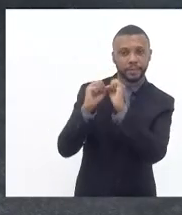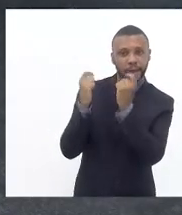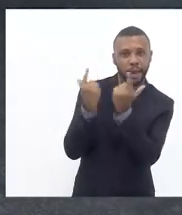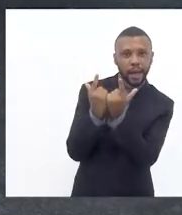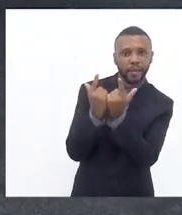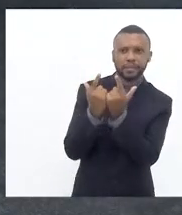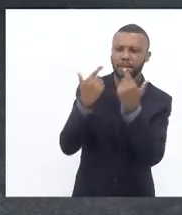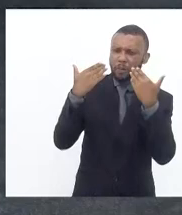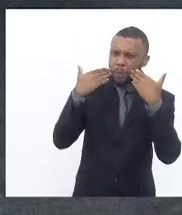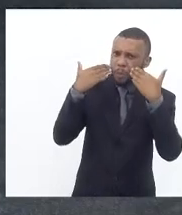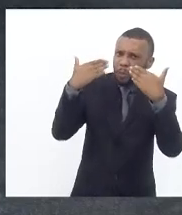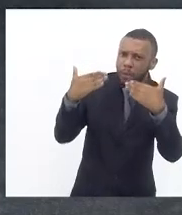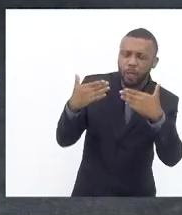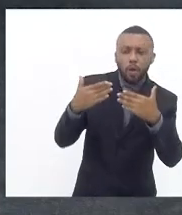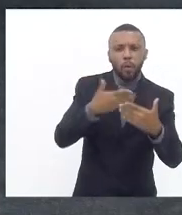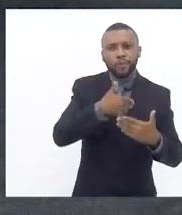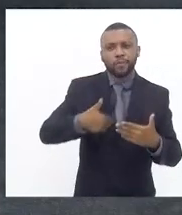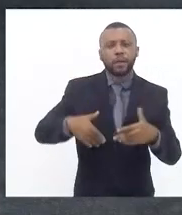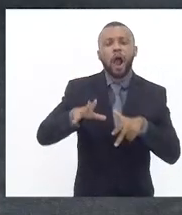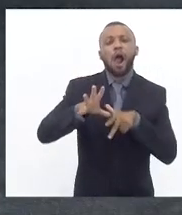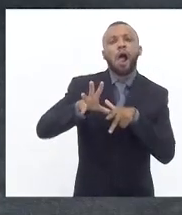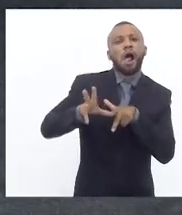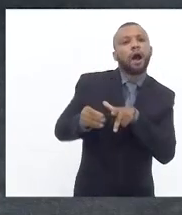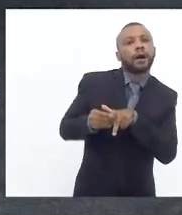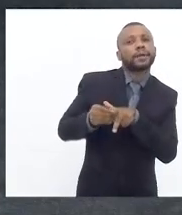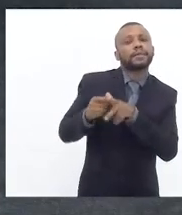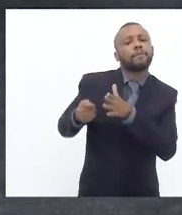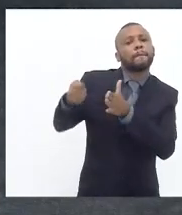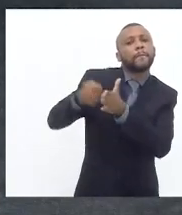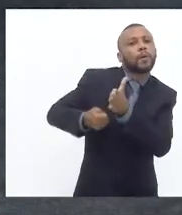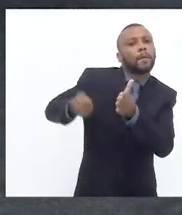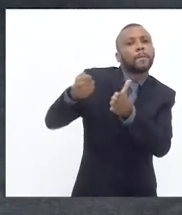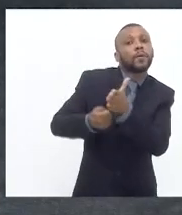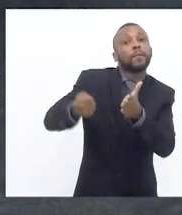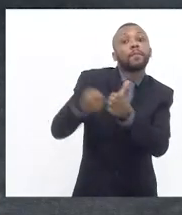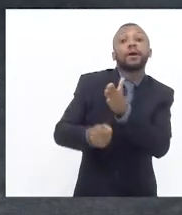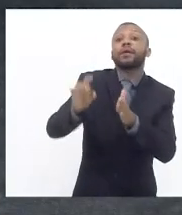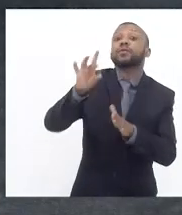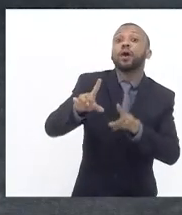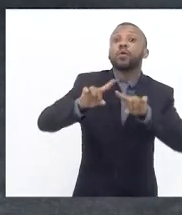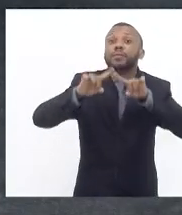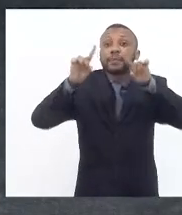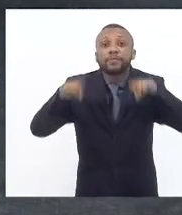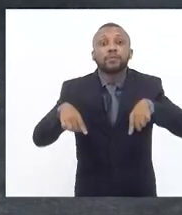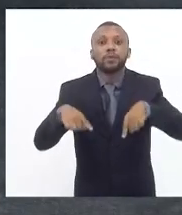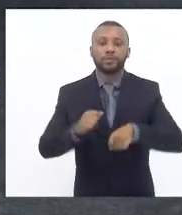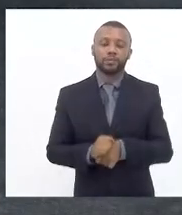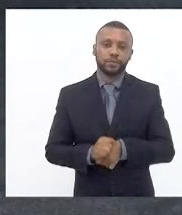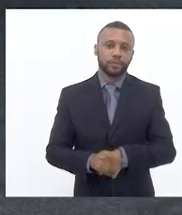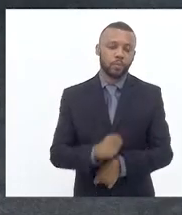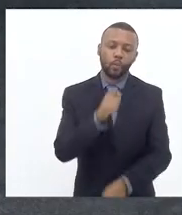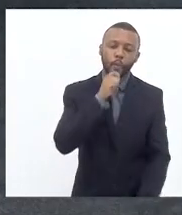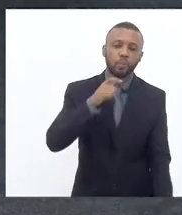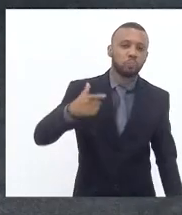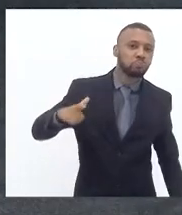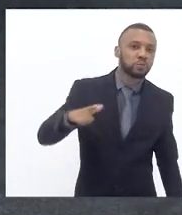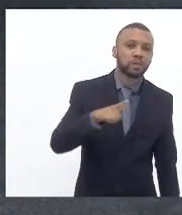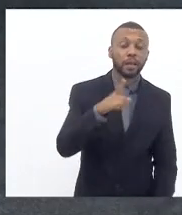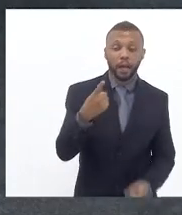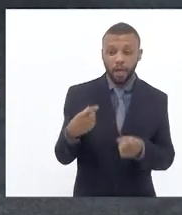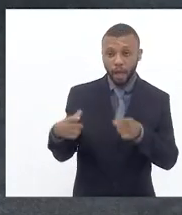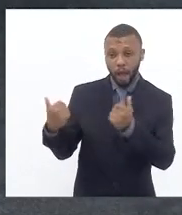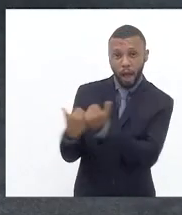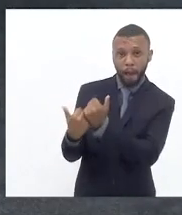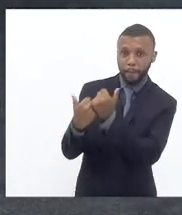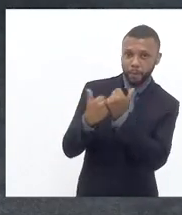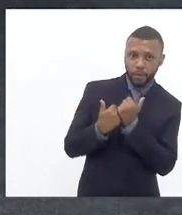enfrentando o governo corrupto Quem estava enfrentando eram só os servidores não havia lá é do nosso